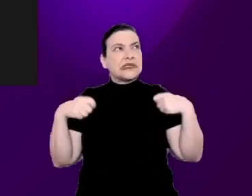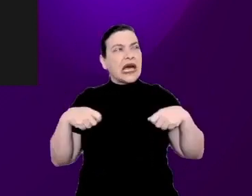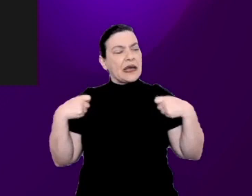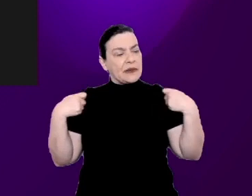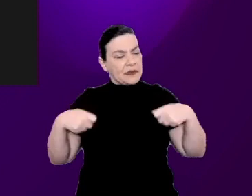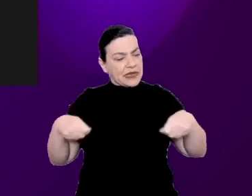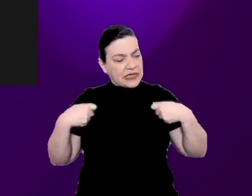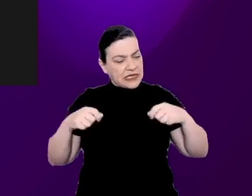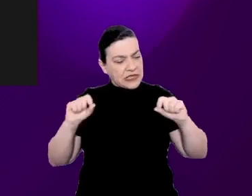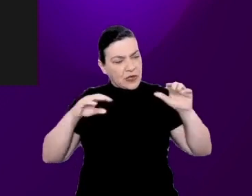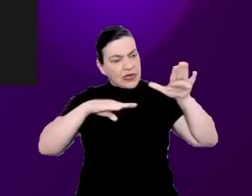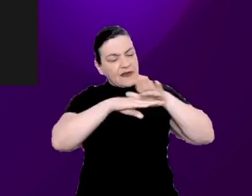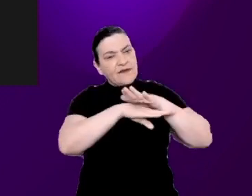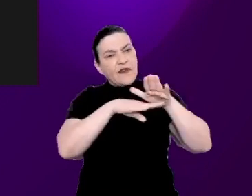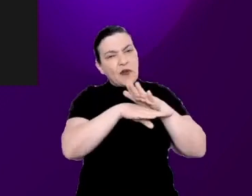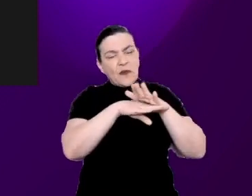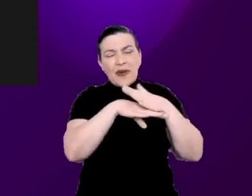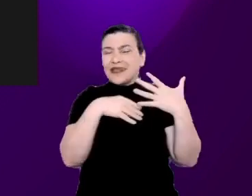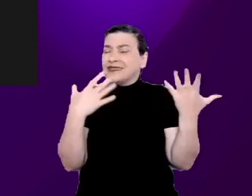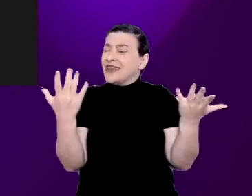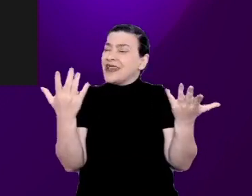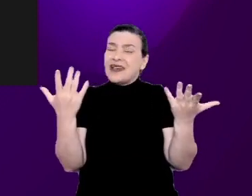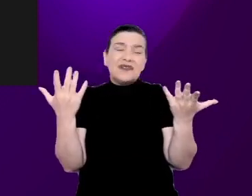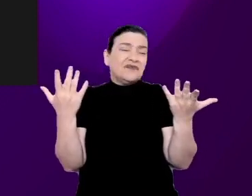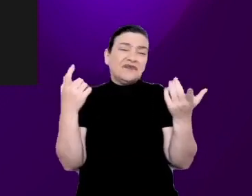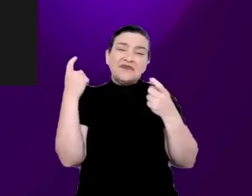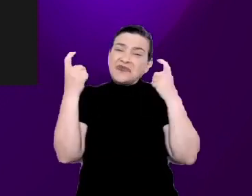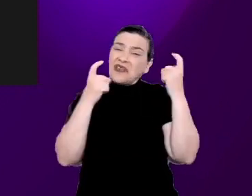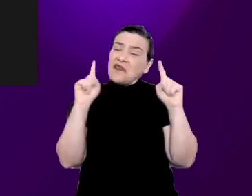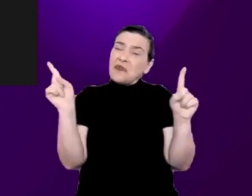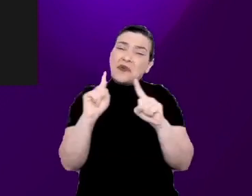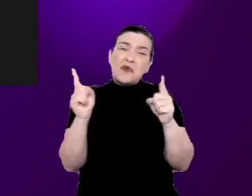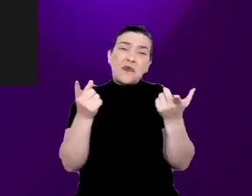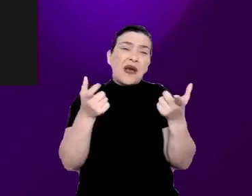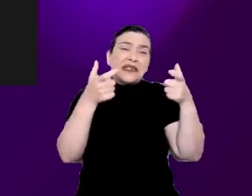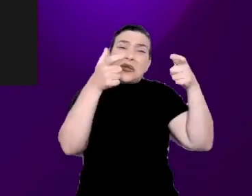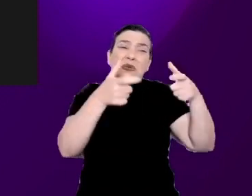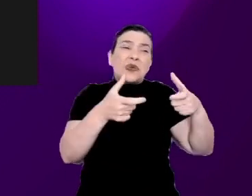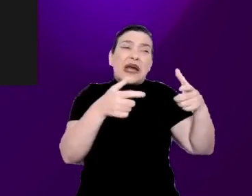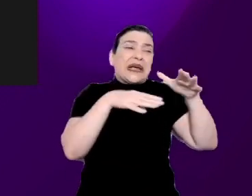dado clínico. Ninguém pensou em dado clínico, eles não tinham nem espaço para isso.